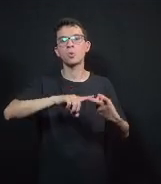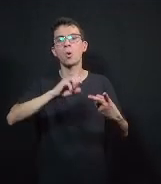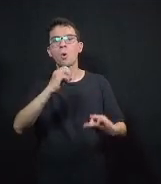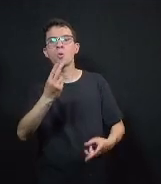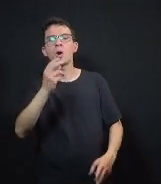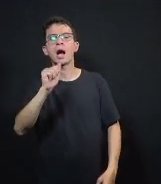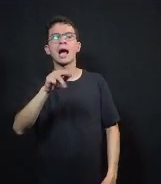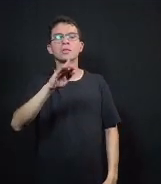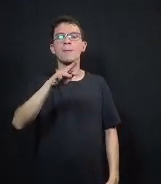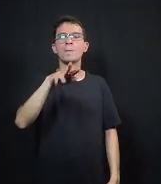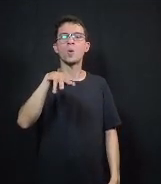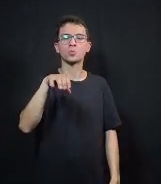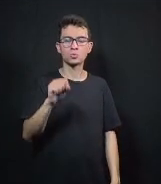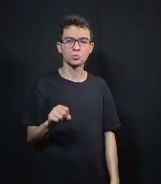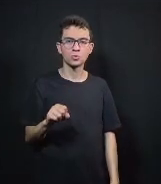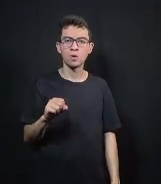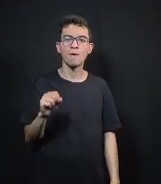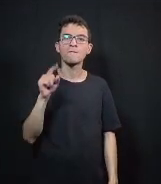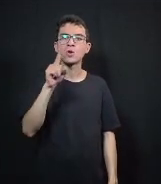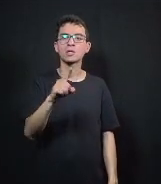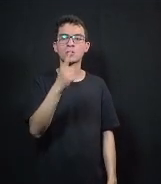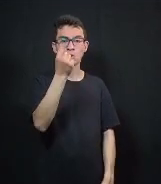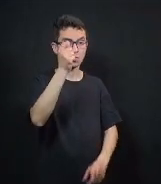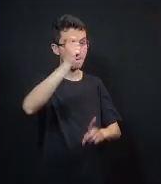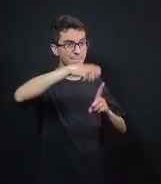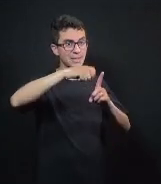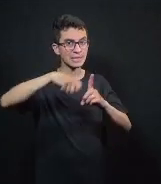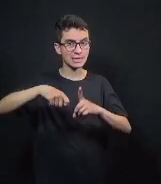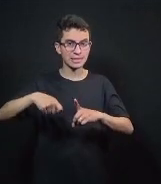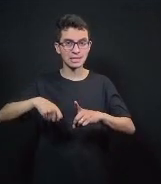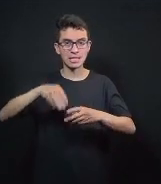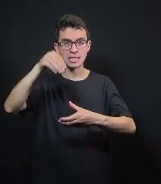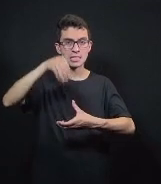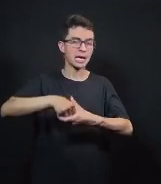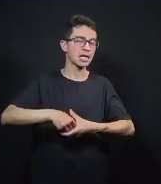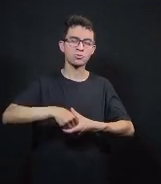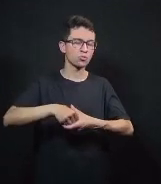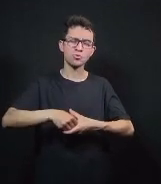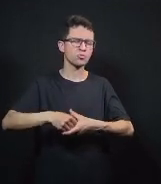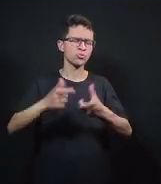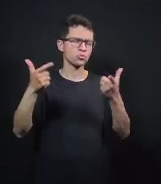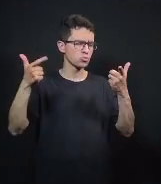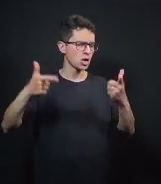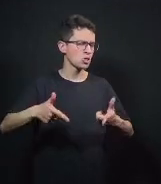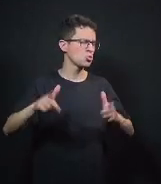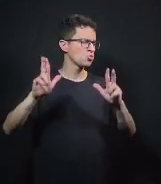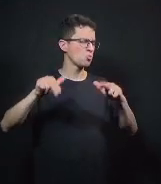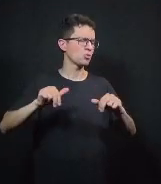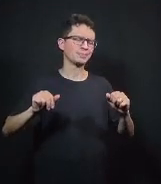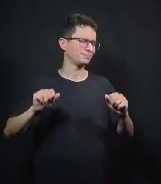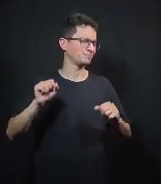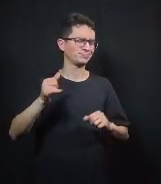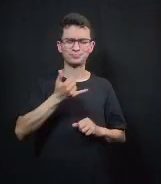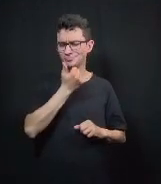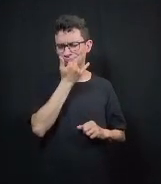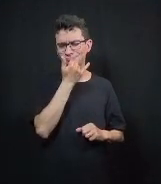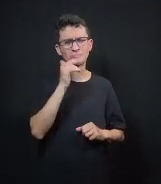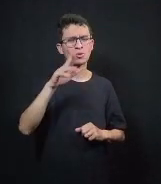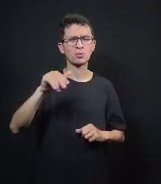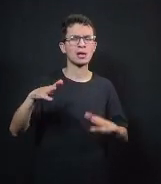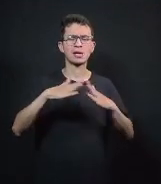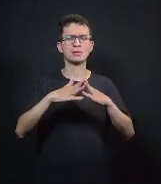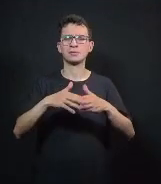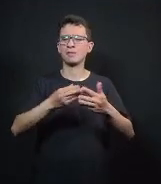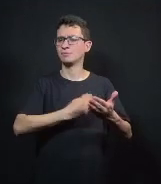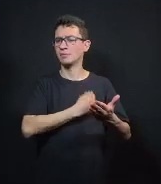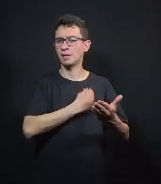passar 18 meses num lugar que você certamente nunca moraria, que os seus amigos e pares não morariam, porque eles não têm